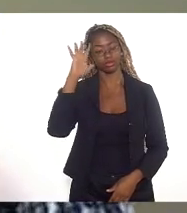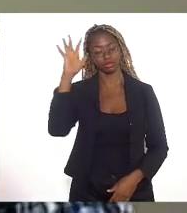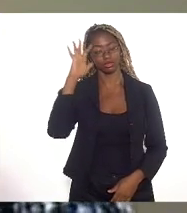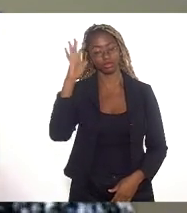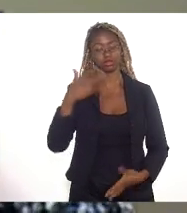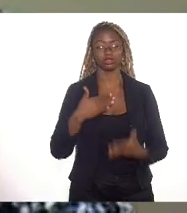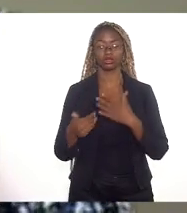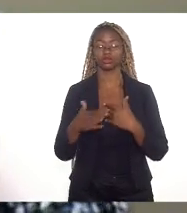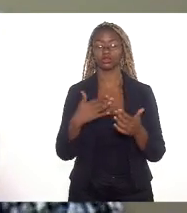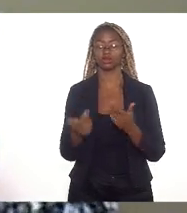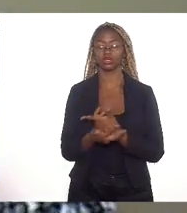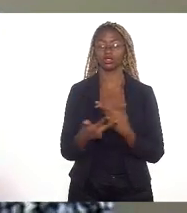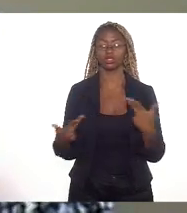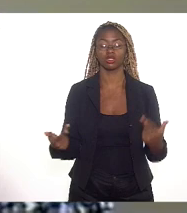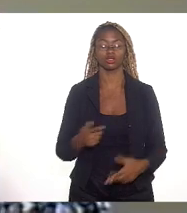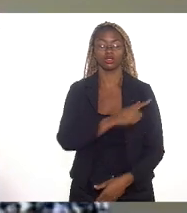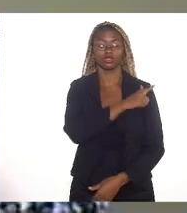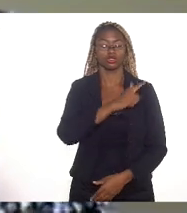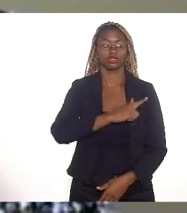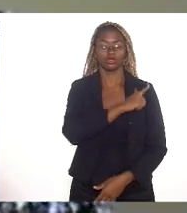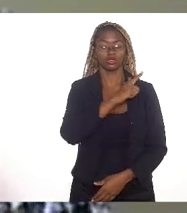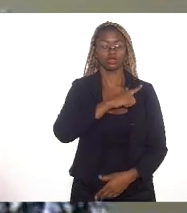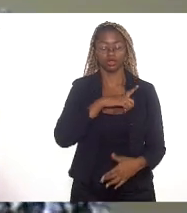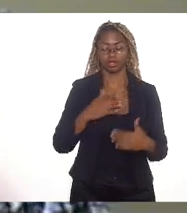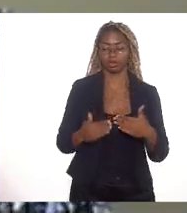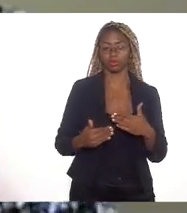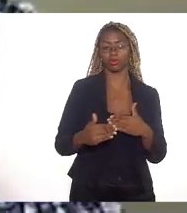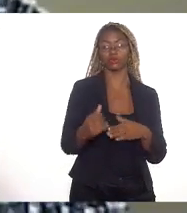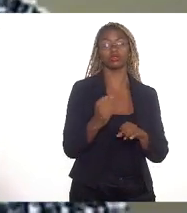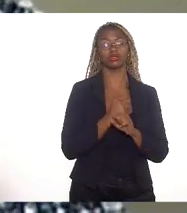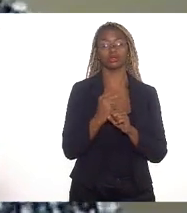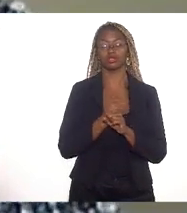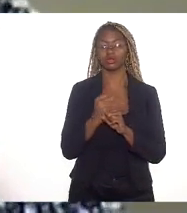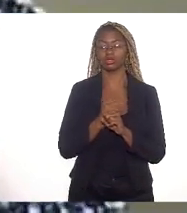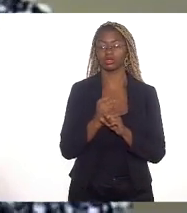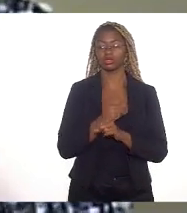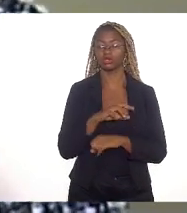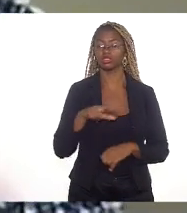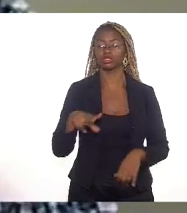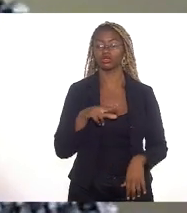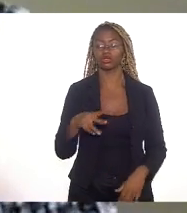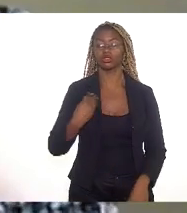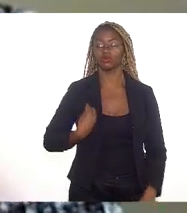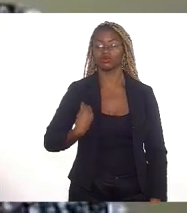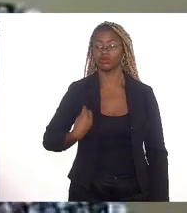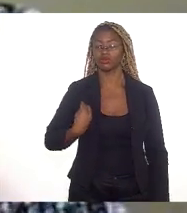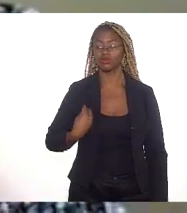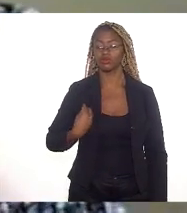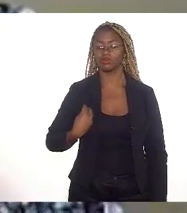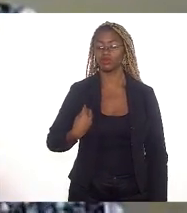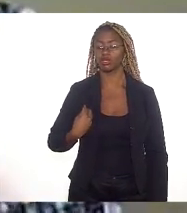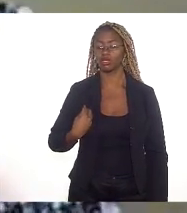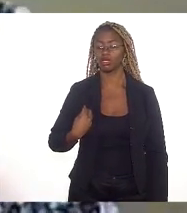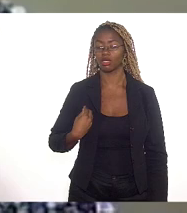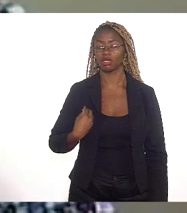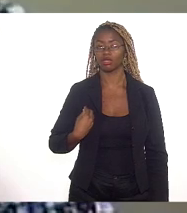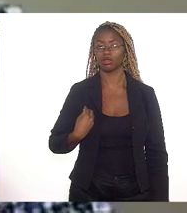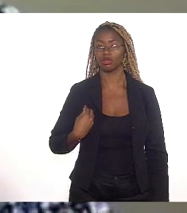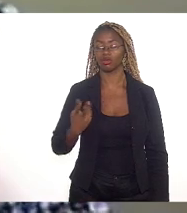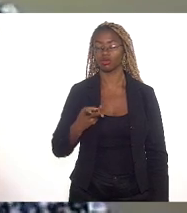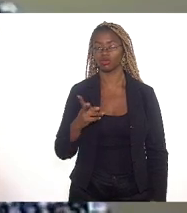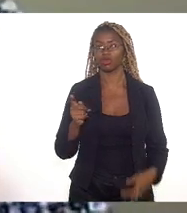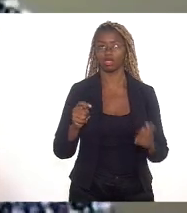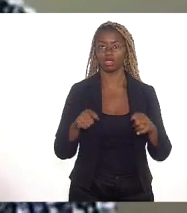qualquer tipo de gestão nos próximos anos e não sobreviveremos 2021 sem